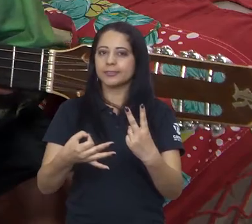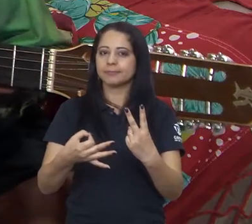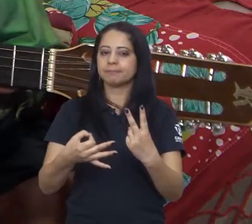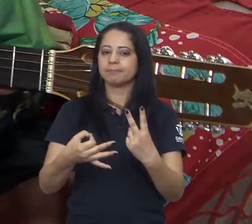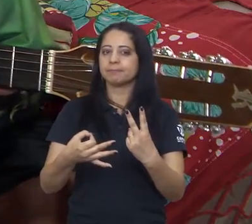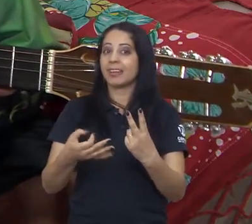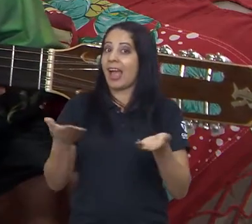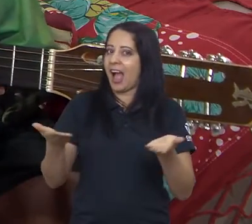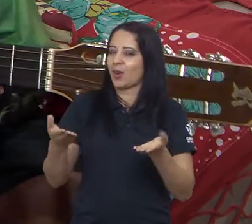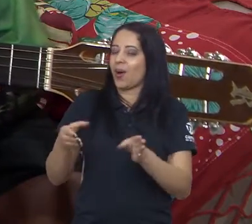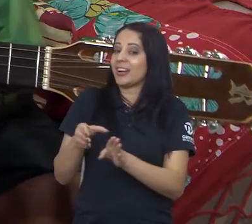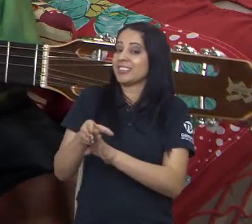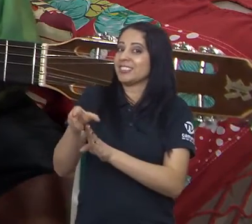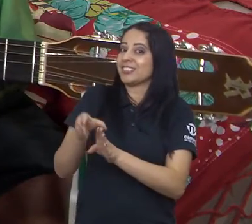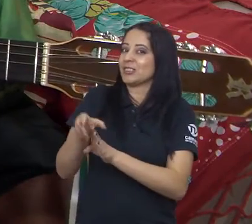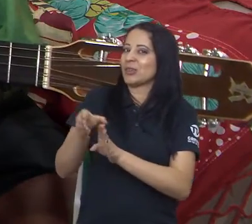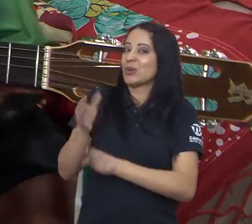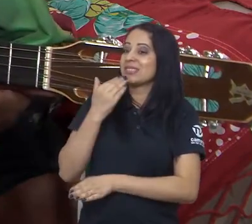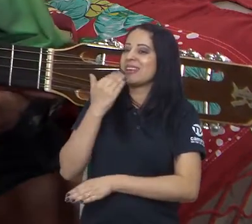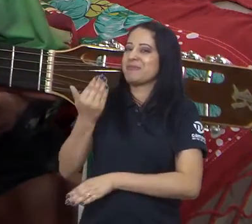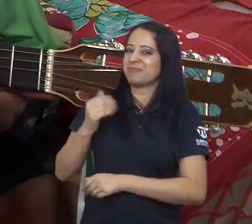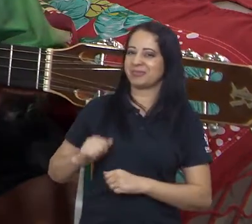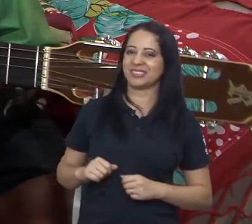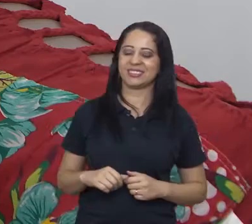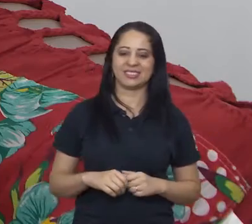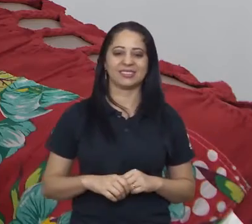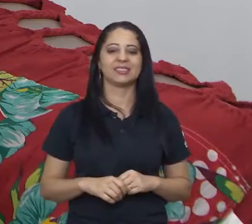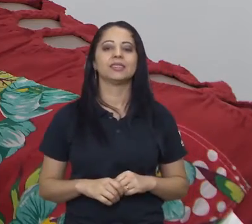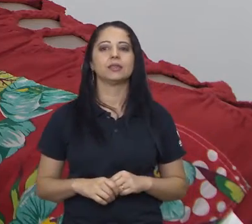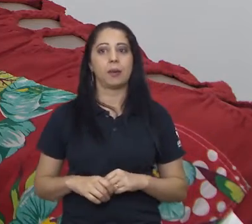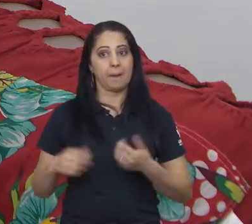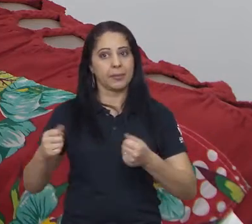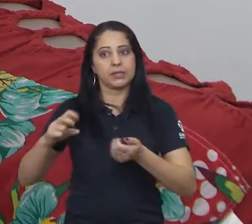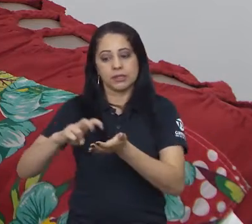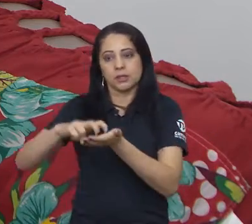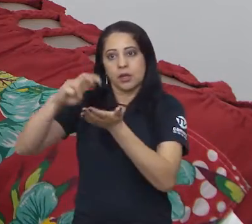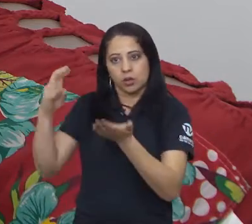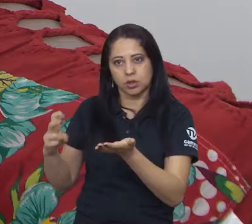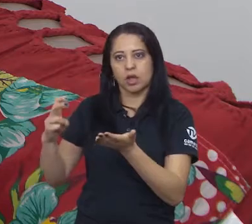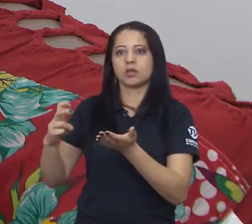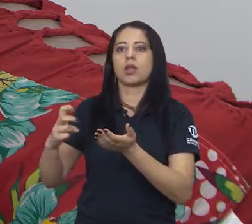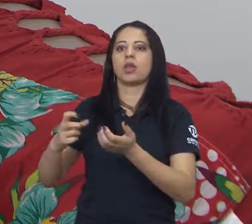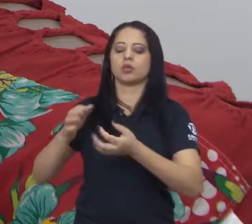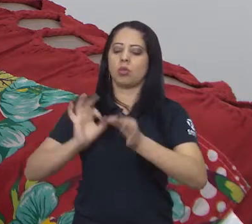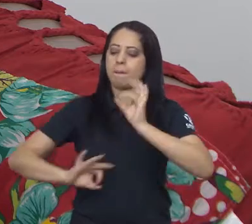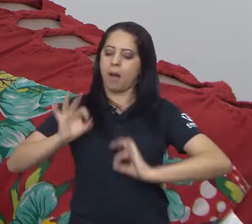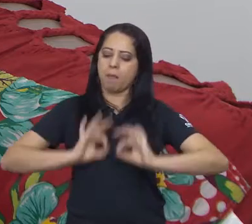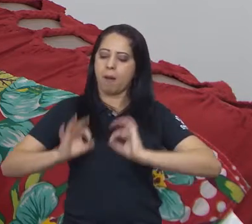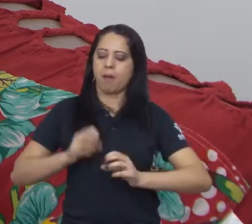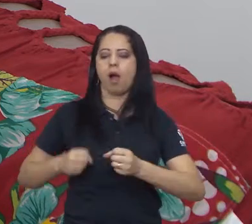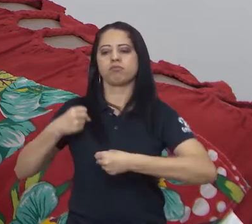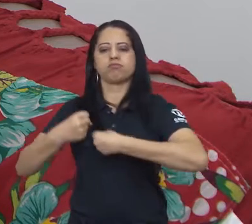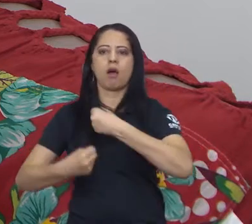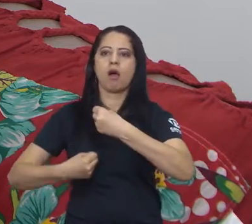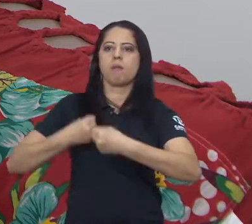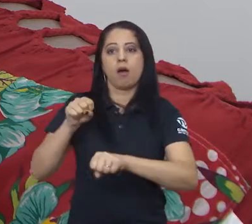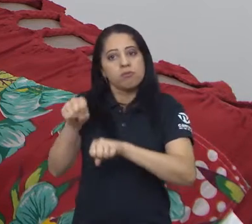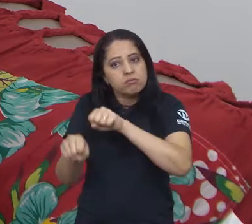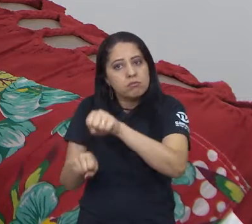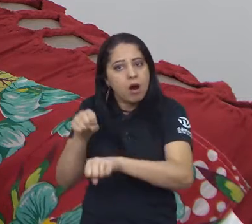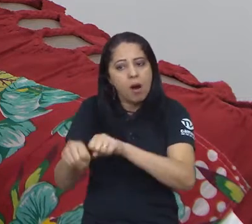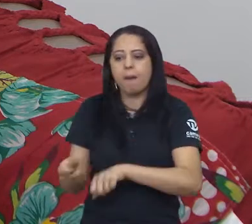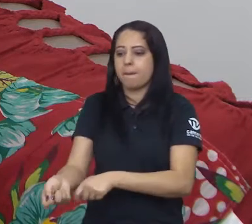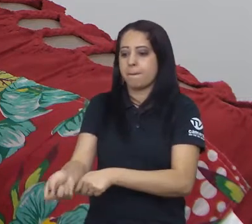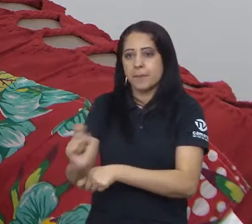direitinho não custa nada pedir um conselho levantar cedo fazer uma caminhada andar de bicicleta fazer o que gosta